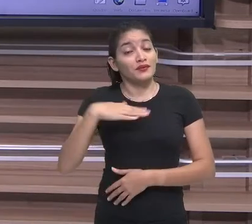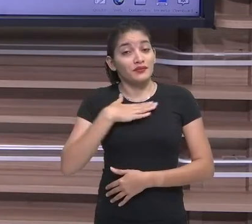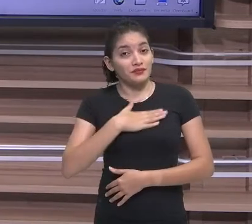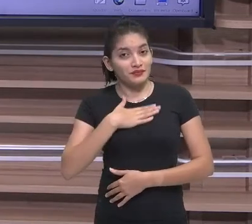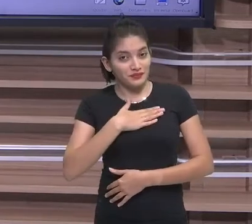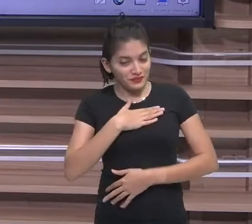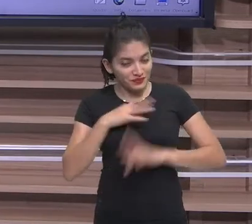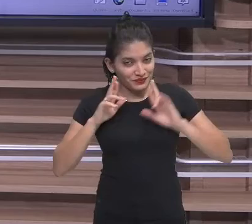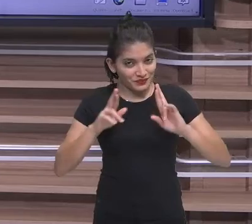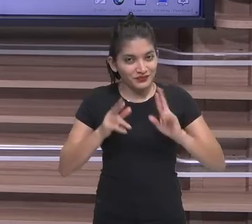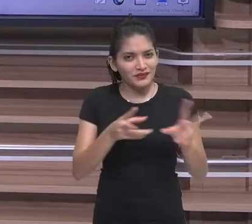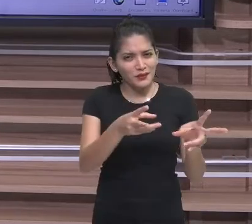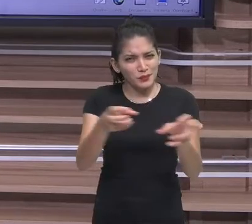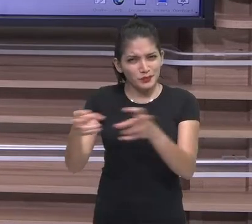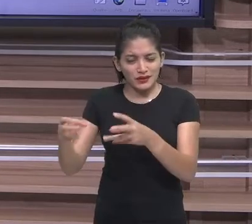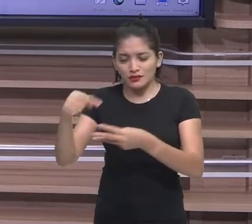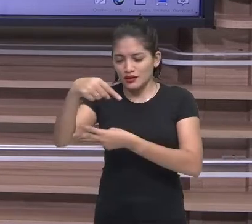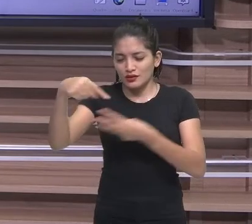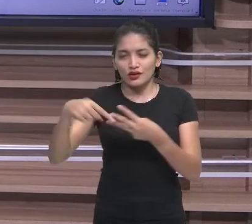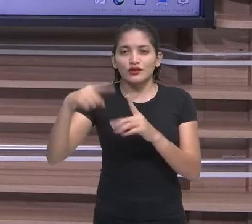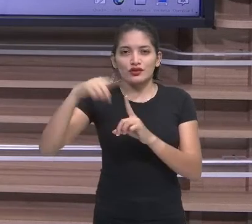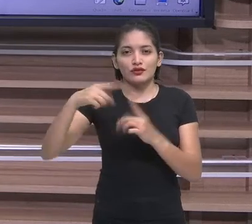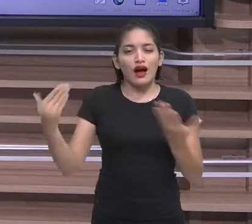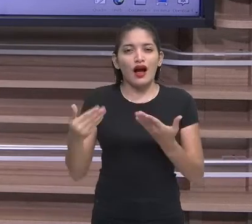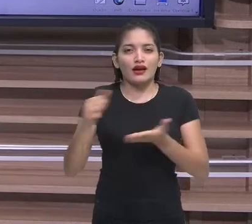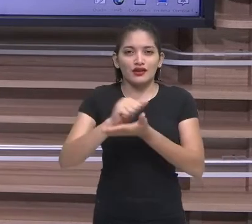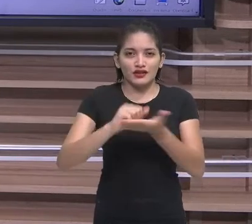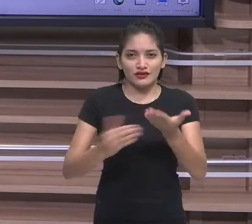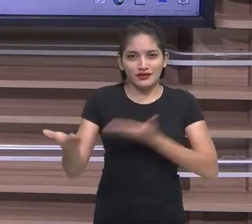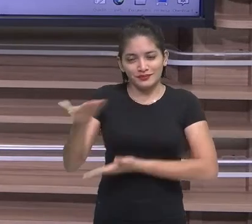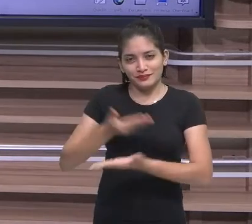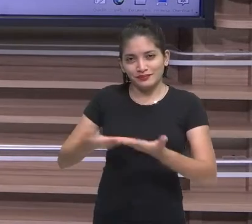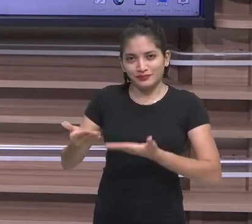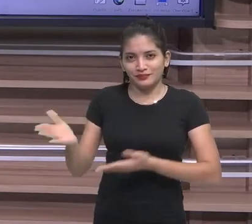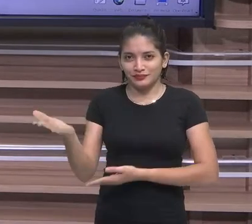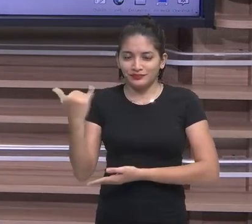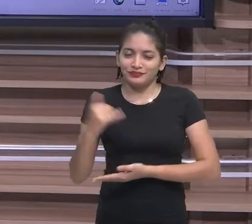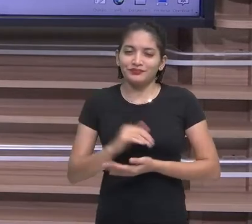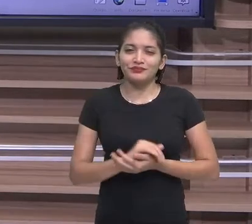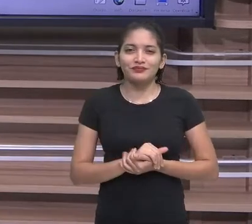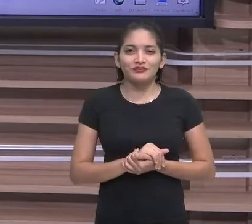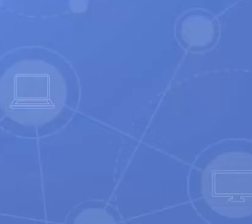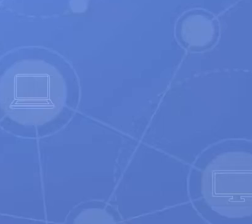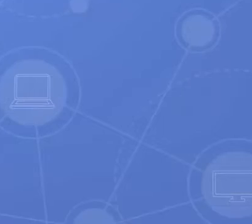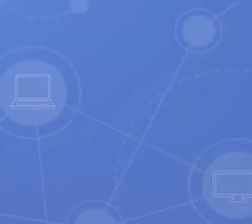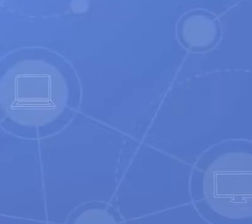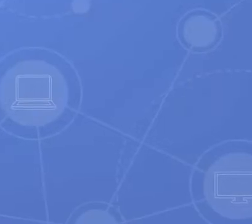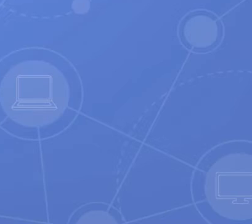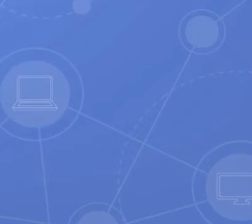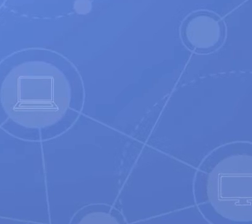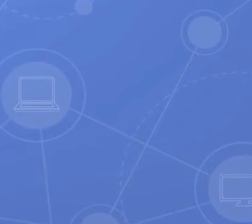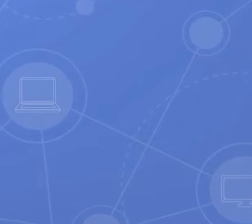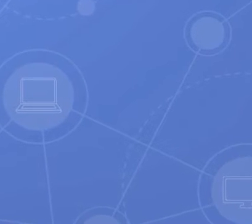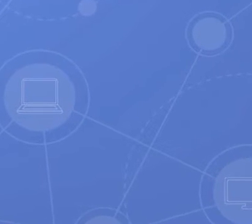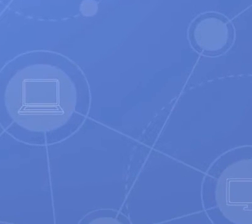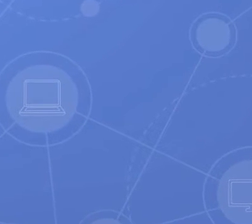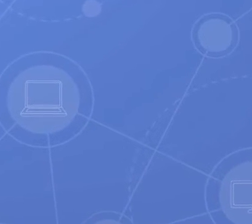gostado e percebido esses 3 heterônimos. Agora nós vamos para a nossa DLI. Vamos praticar?